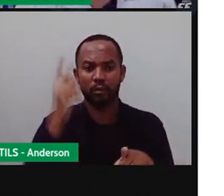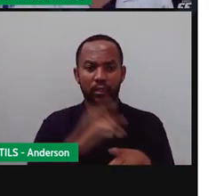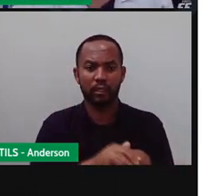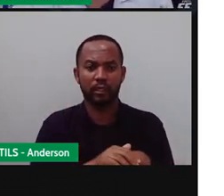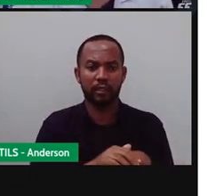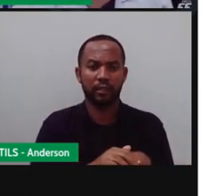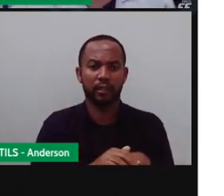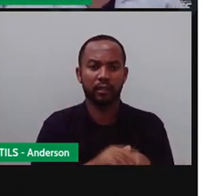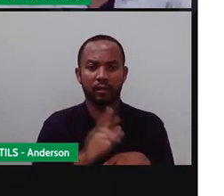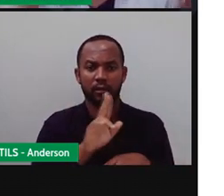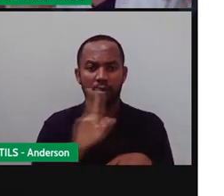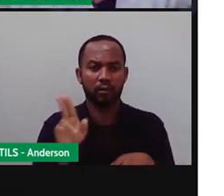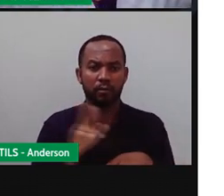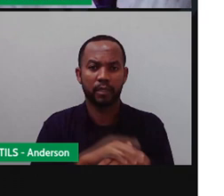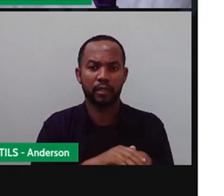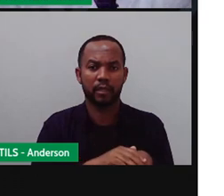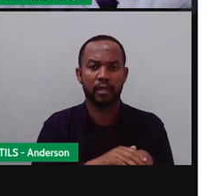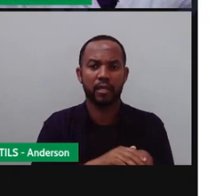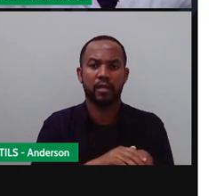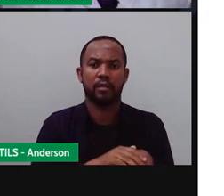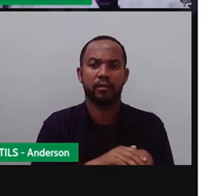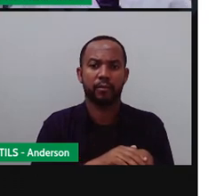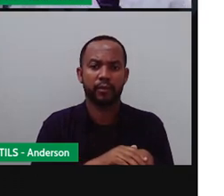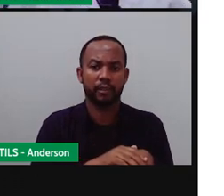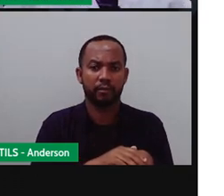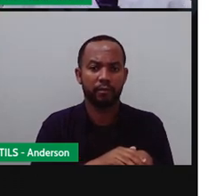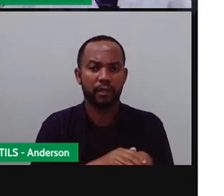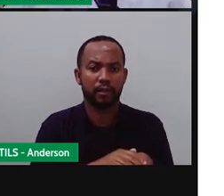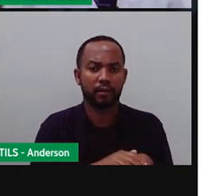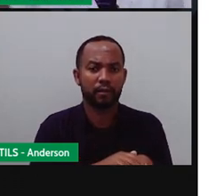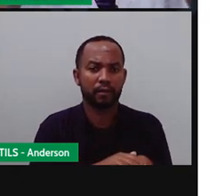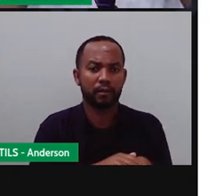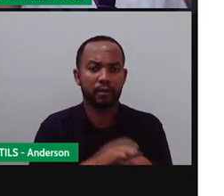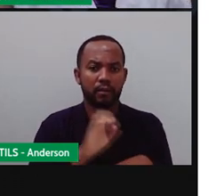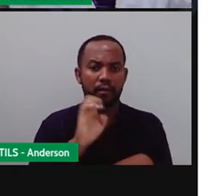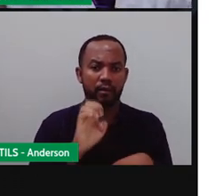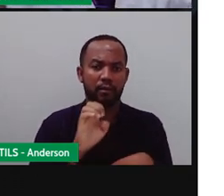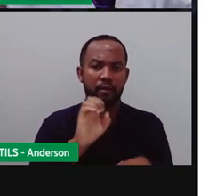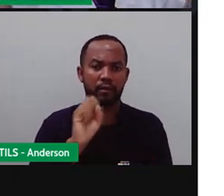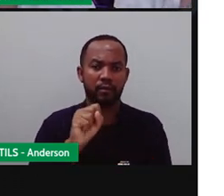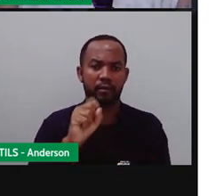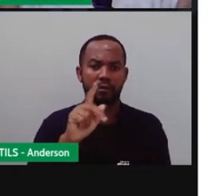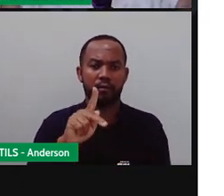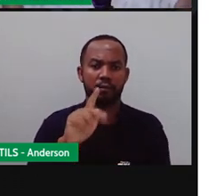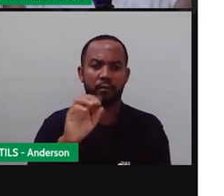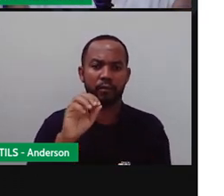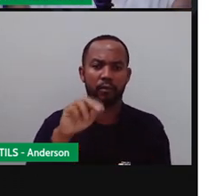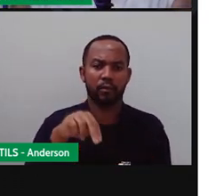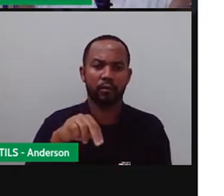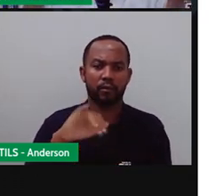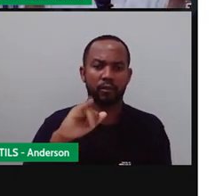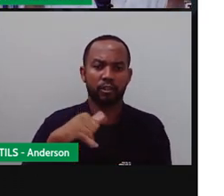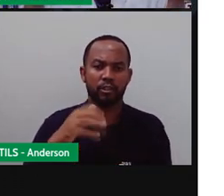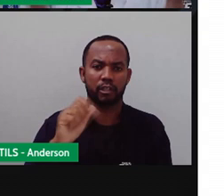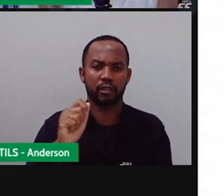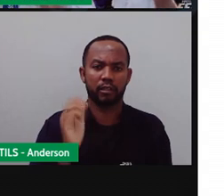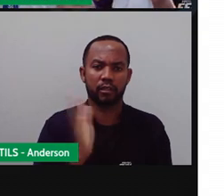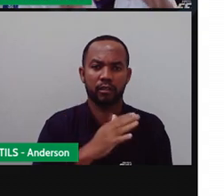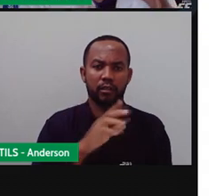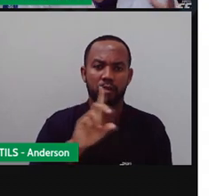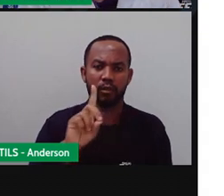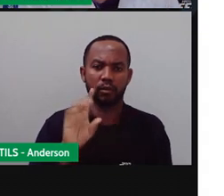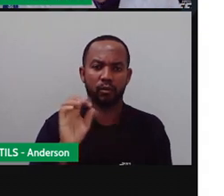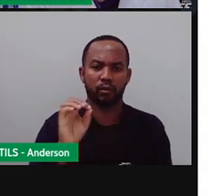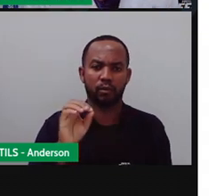que ela não consegue se mover? Porque ela fica dura, né? Aquela proteção dela ali enrijece, fica bem dura e ela